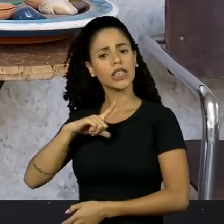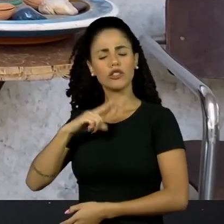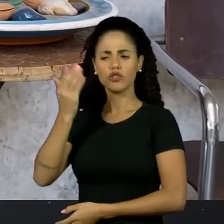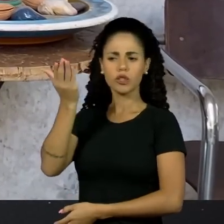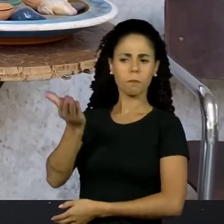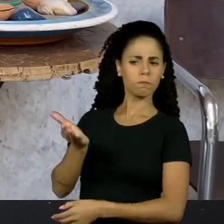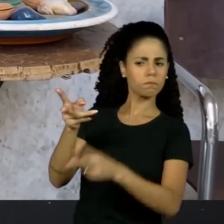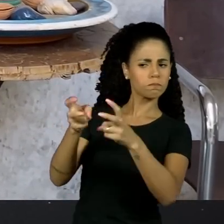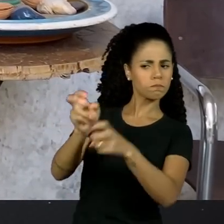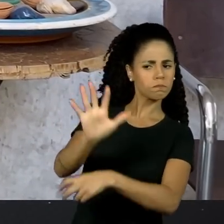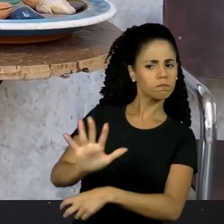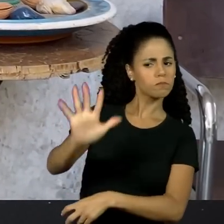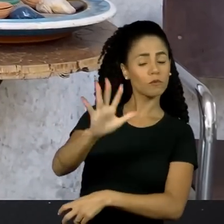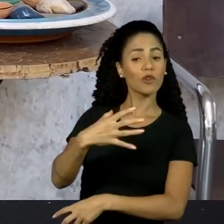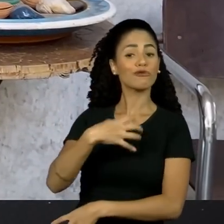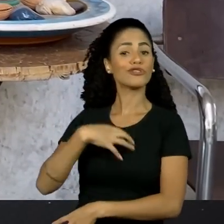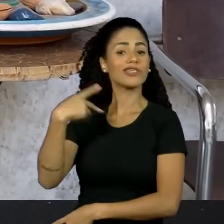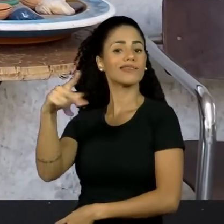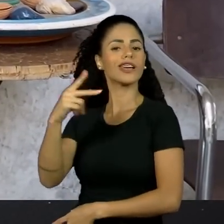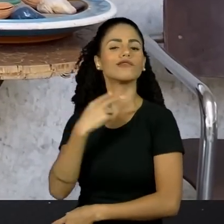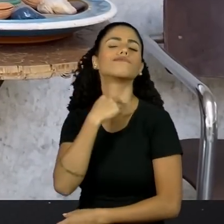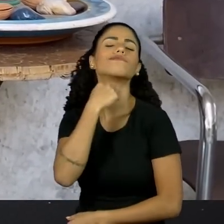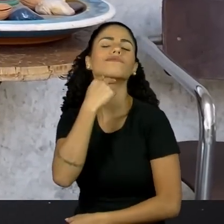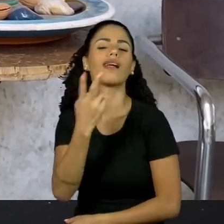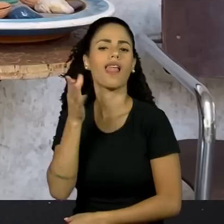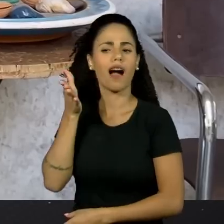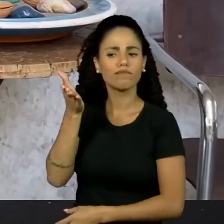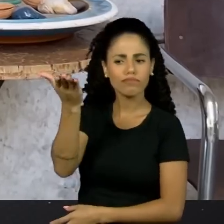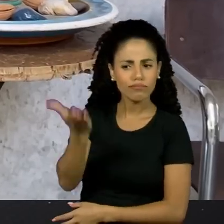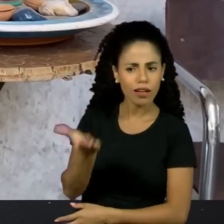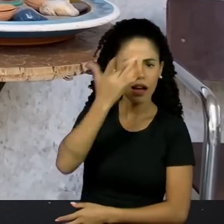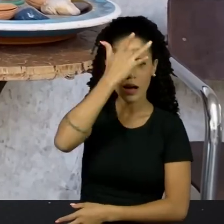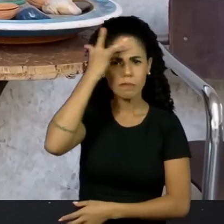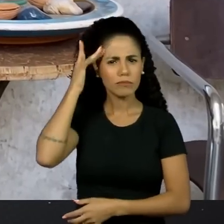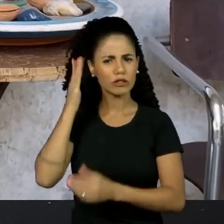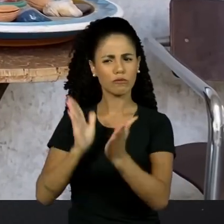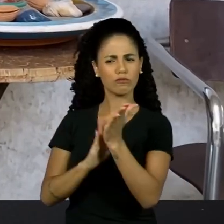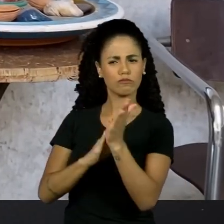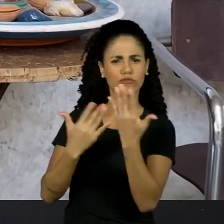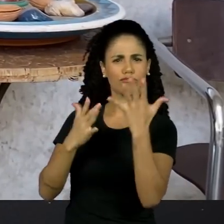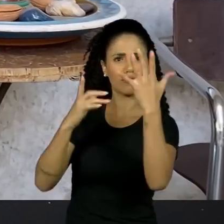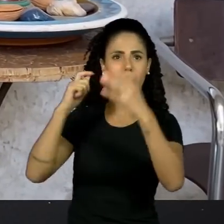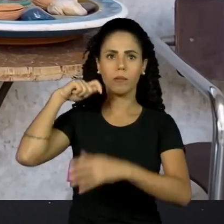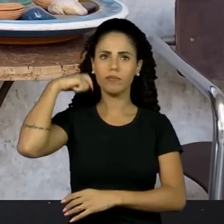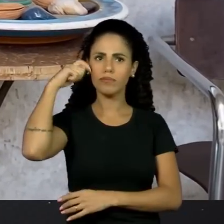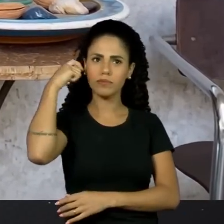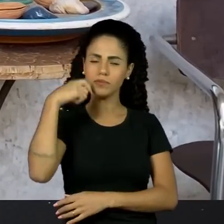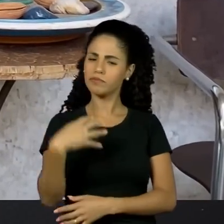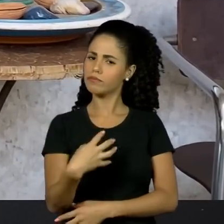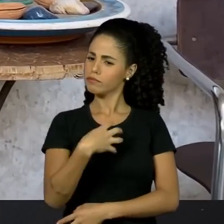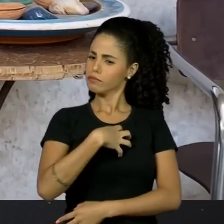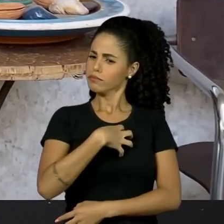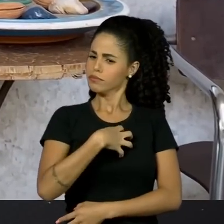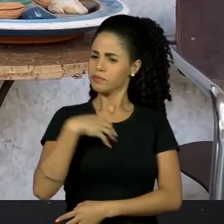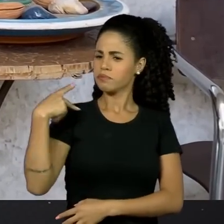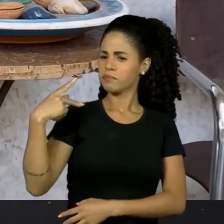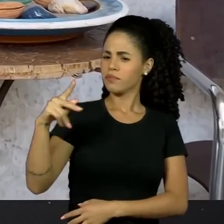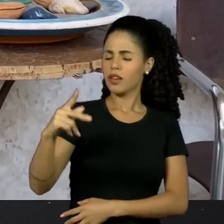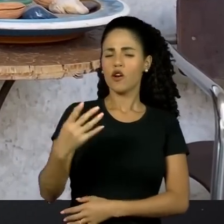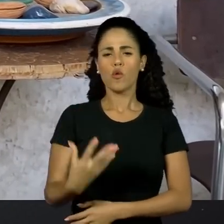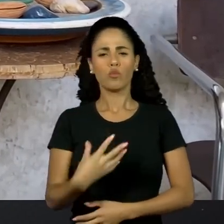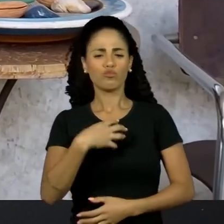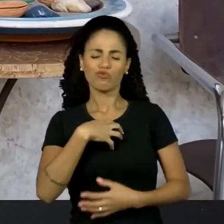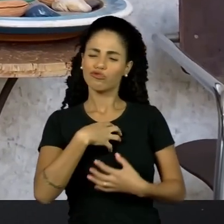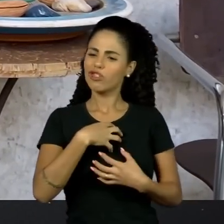propriedade no falar. Sabe, não é o ator que se lambuza, ele tem uma forma